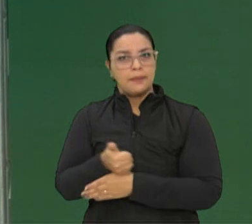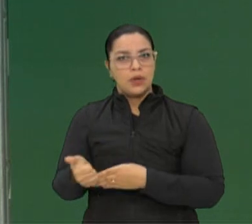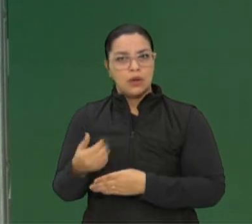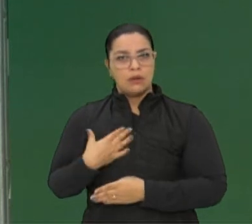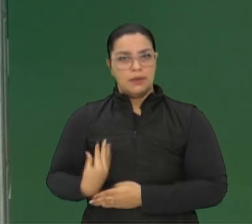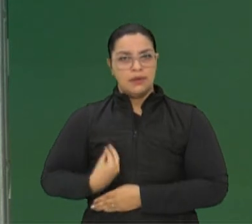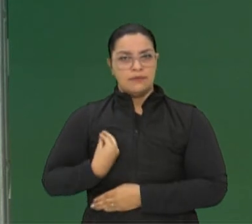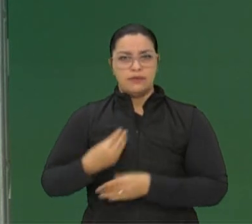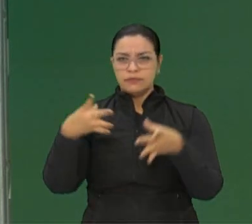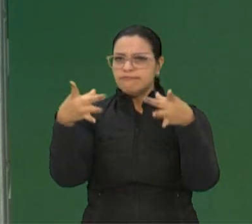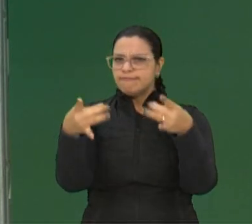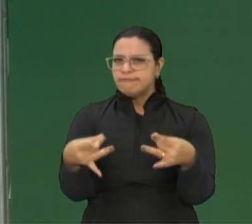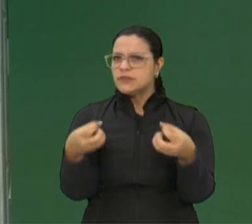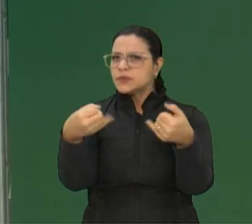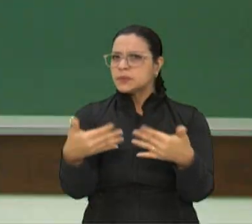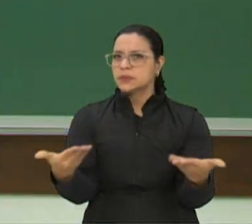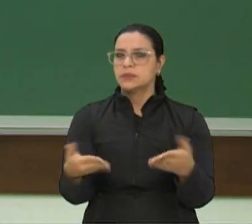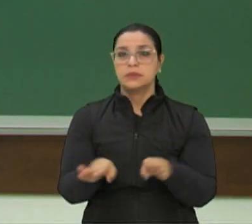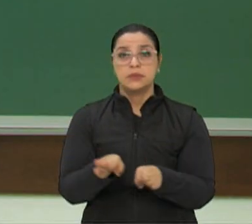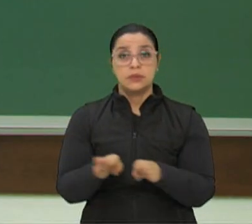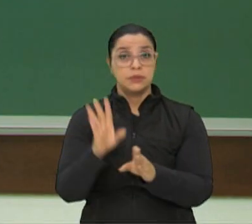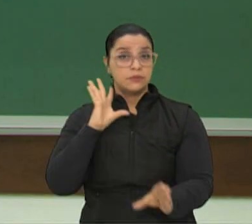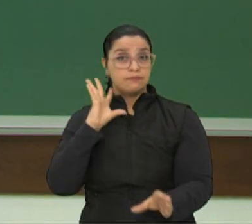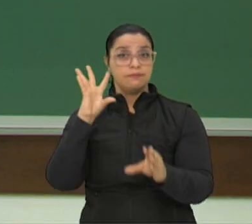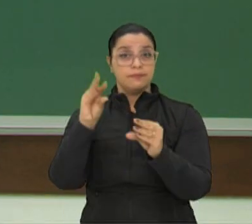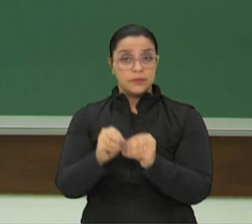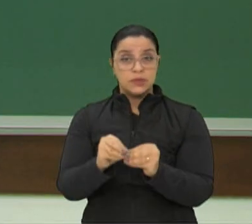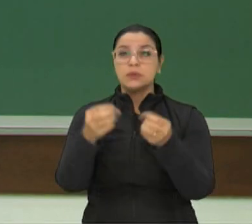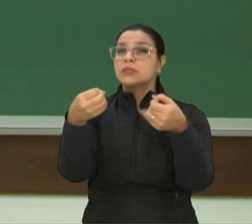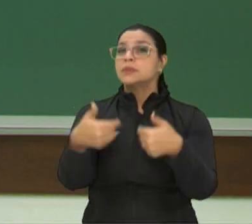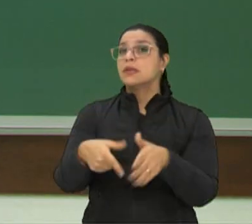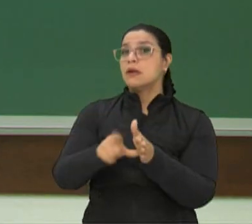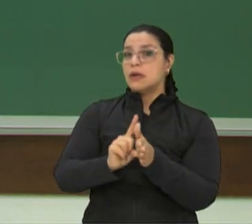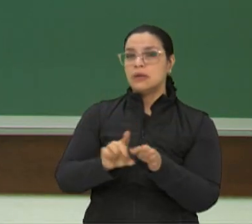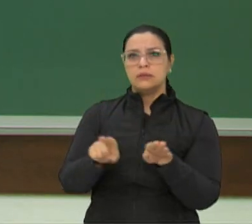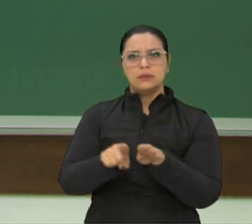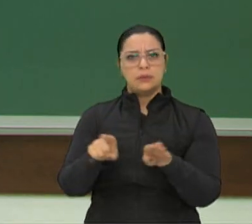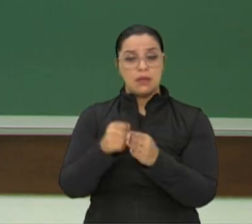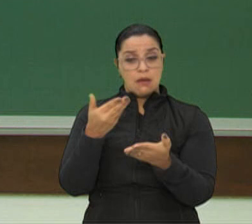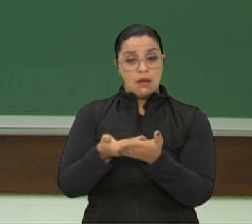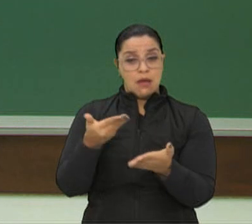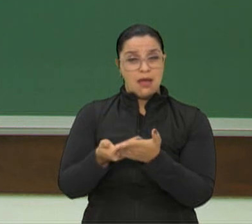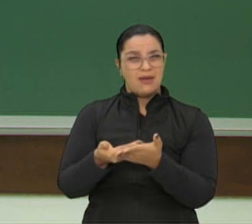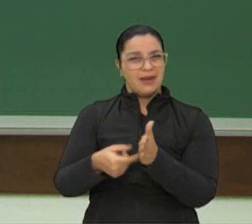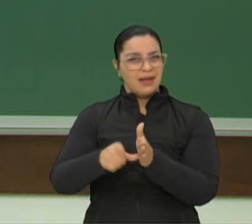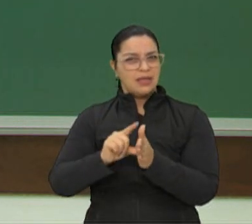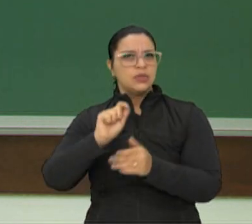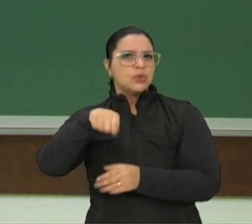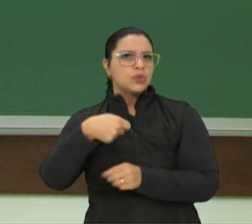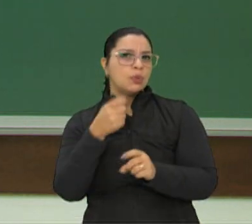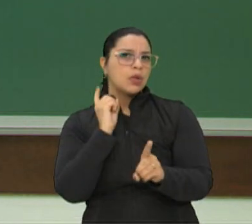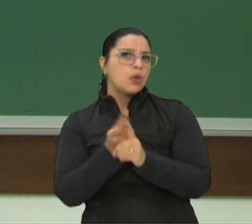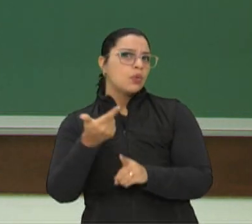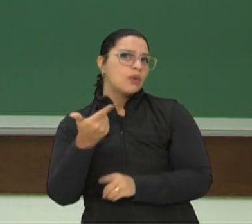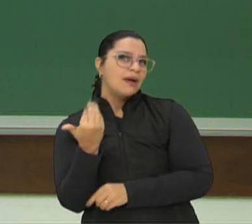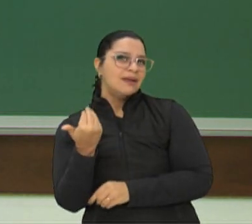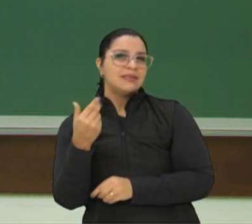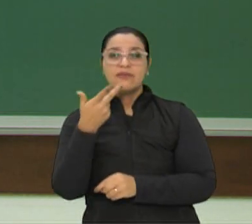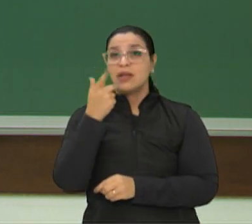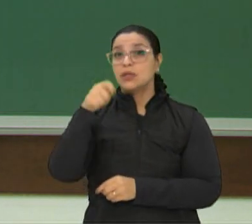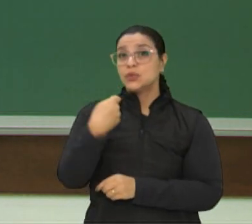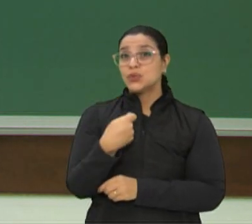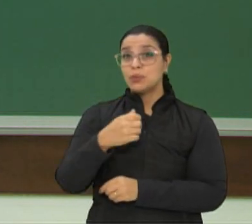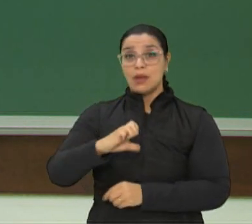perfeito? Para começar a nossa aula, vamos retomar um pouquinho o que a gente falou anteriormente, né? Na nossa outra aula, nosso outro encontro sobre a